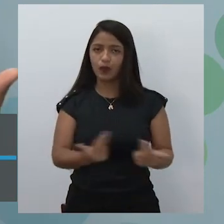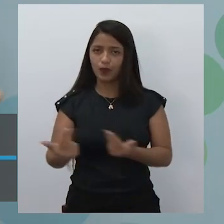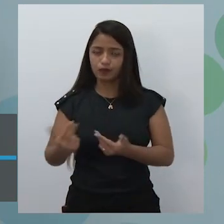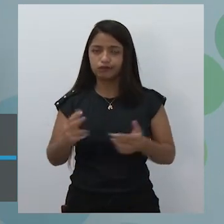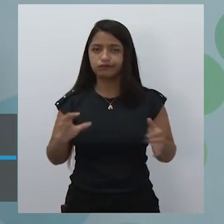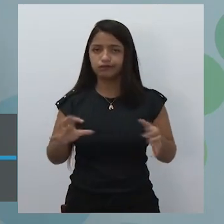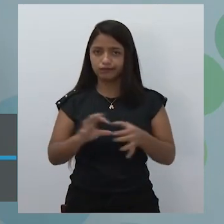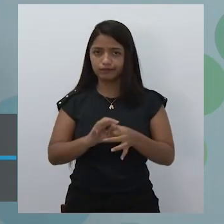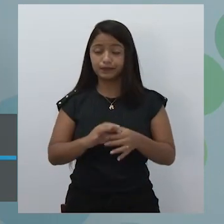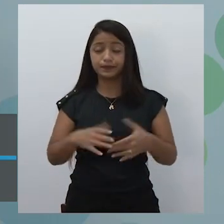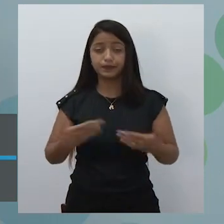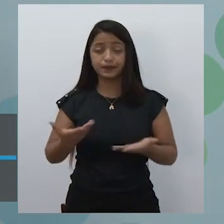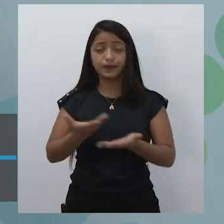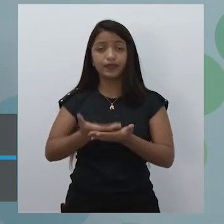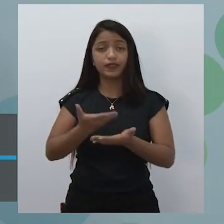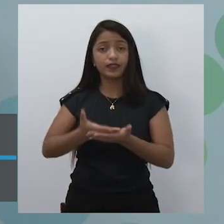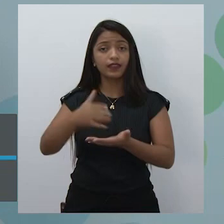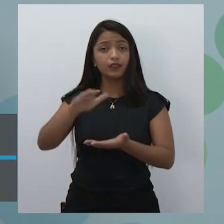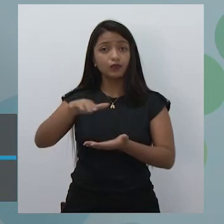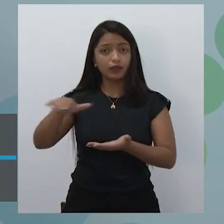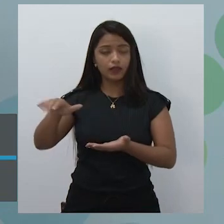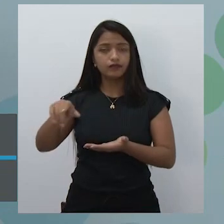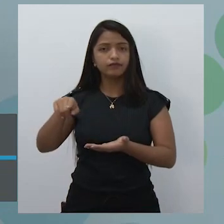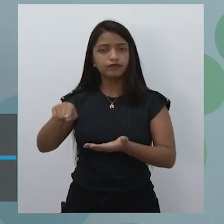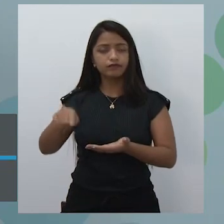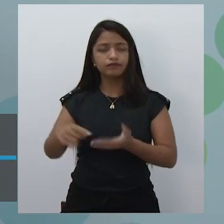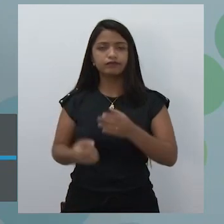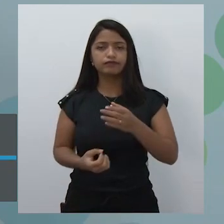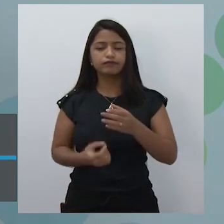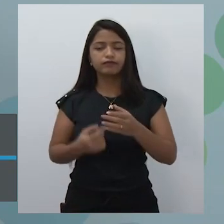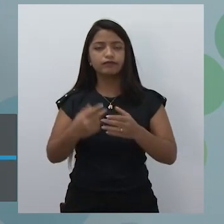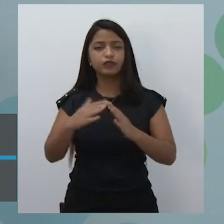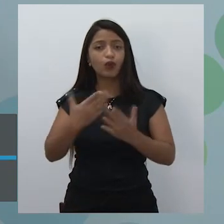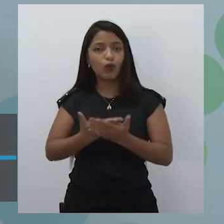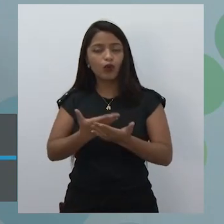estiver desenvolvendo essas situações de aprendizagem